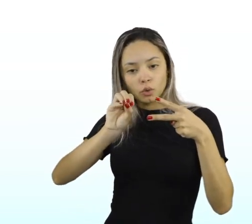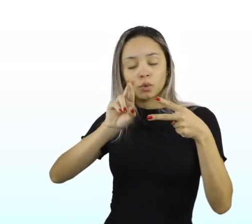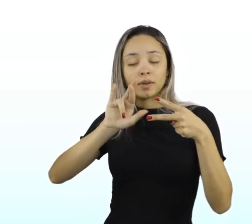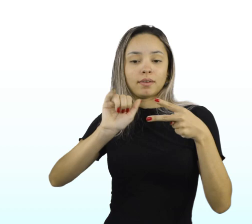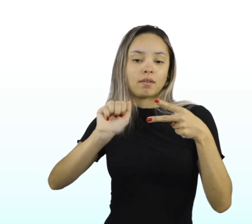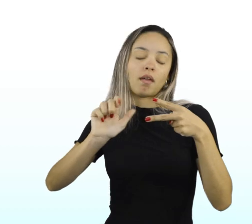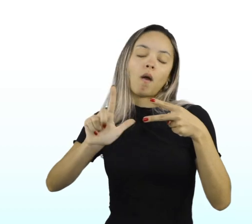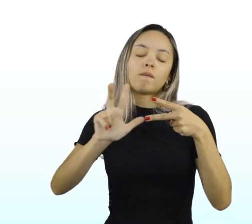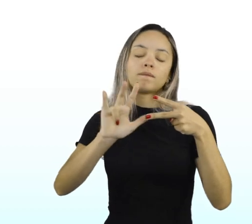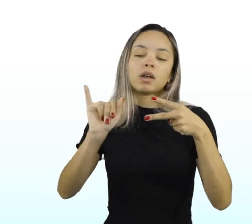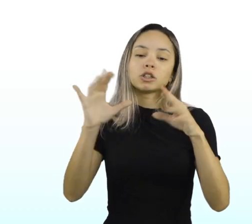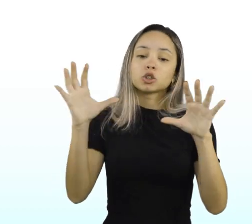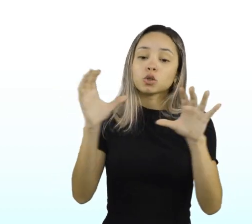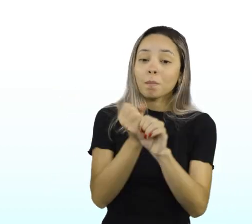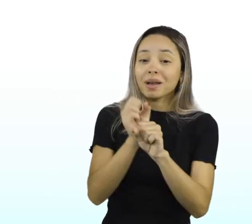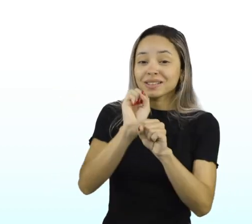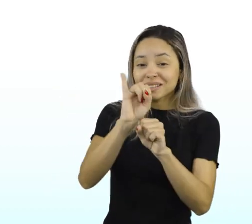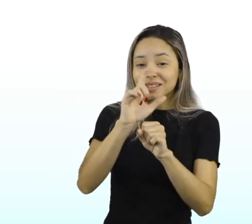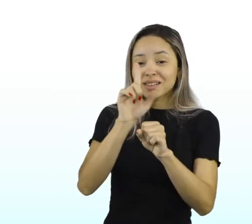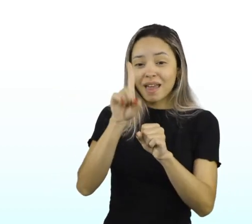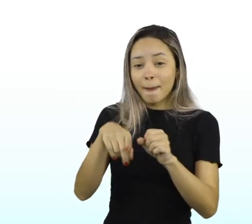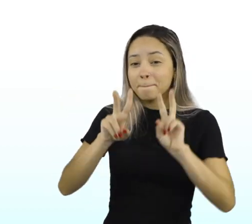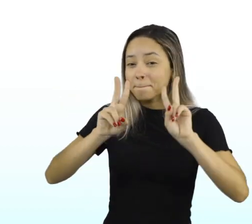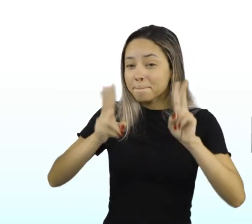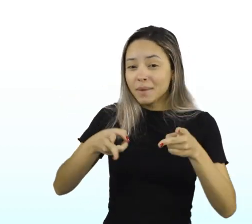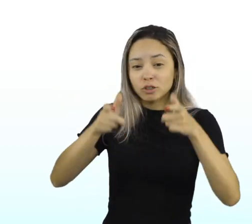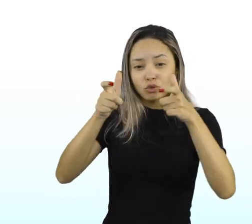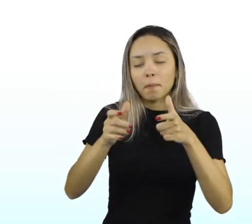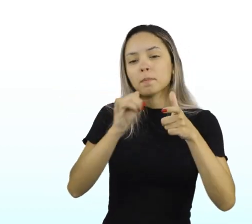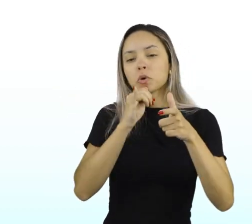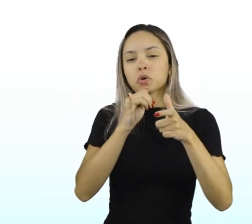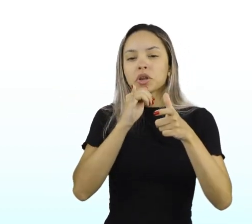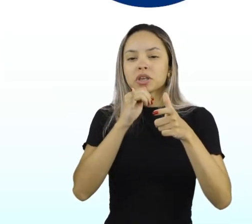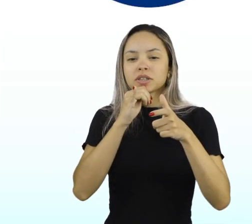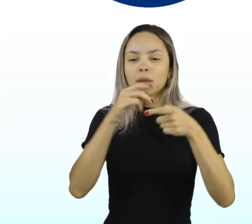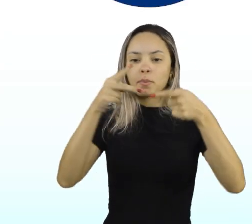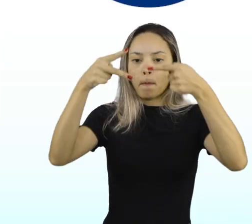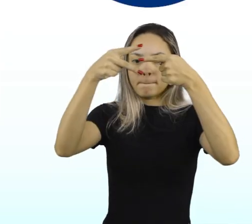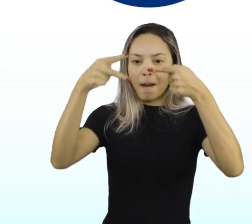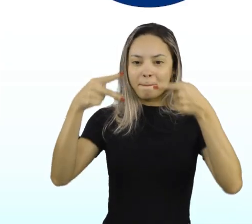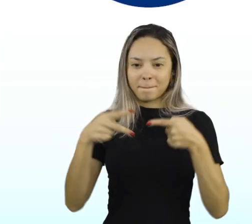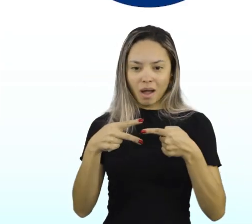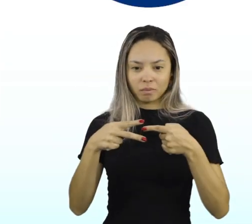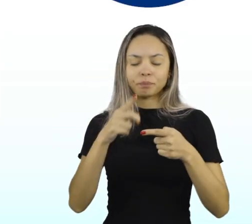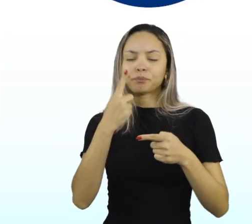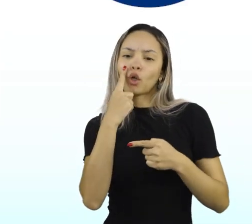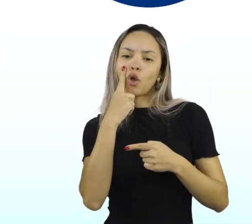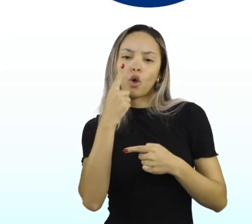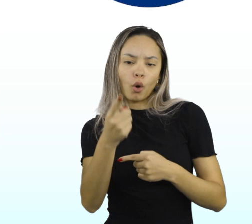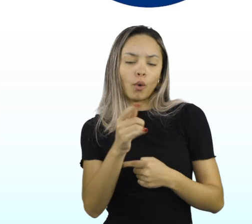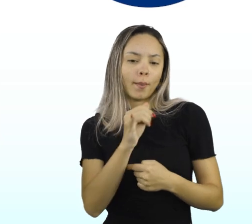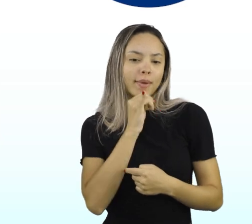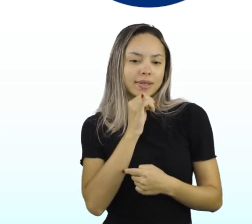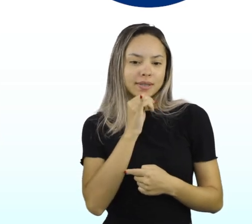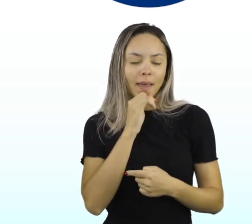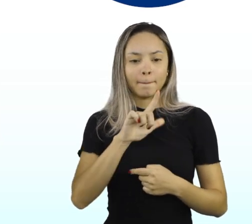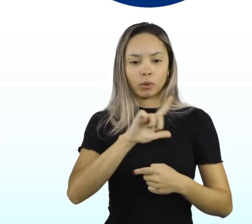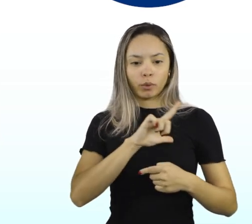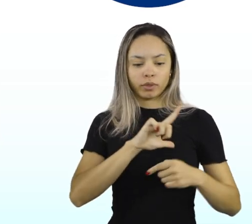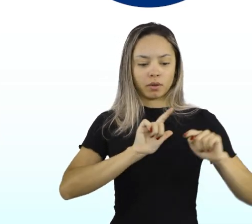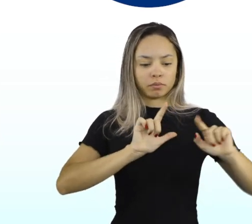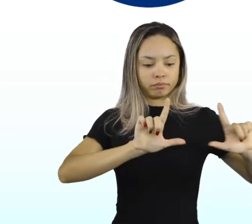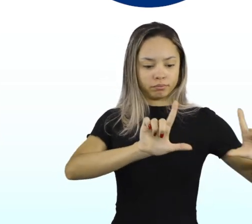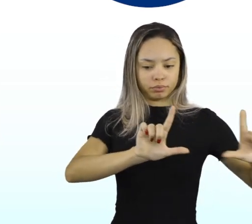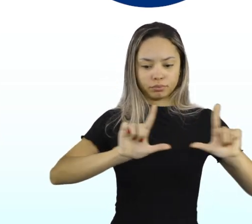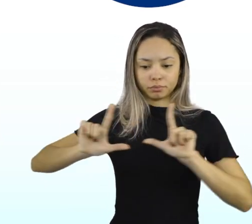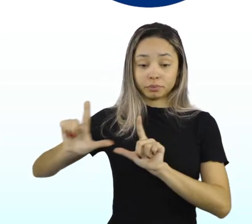vai somar os vetores e a força resultante é a soma normal deles. Vou botar aqui um exemplo para você. Ó, você tem aí dois